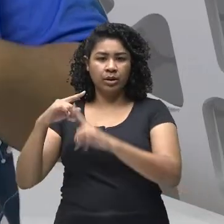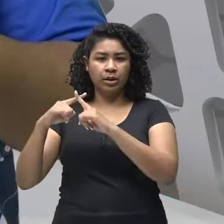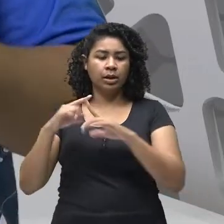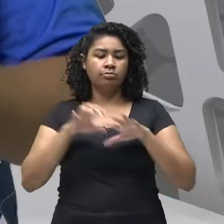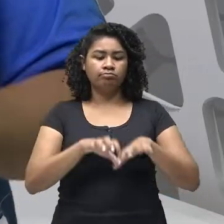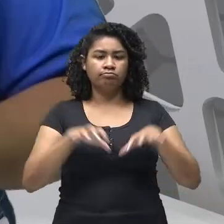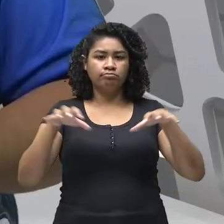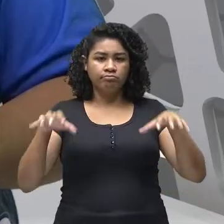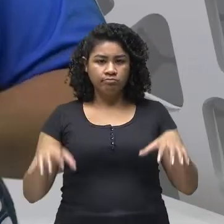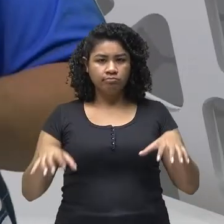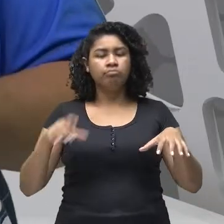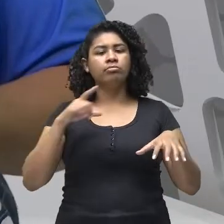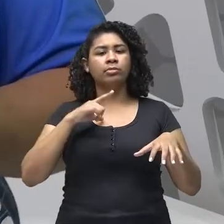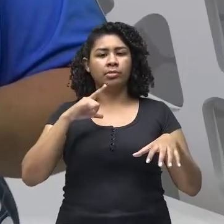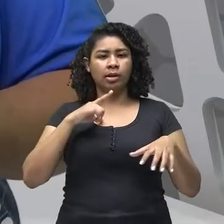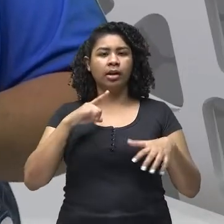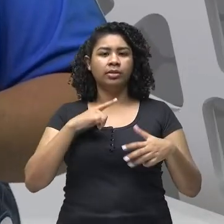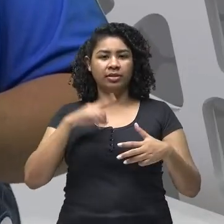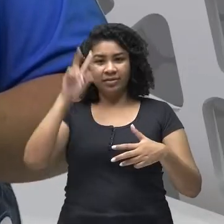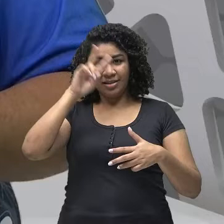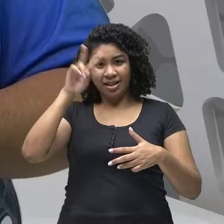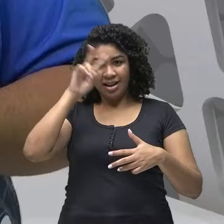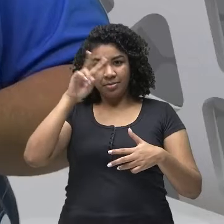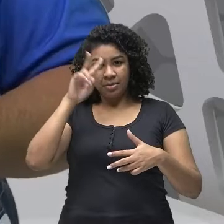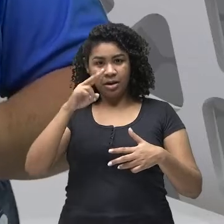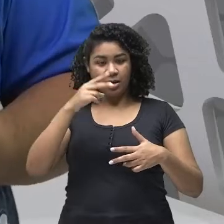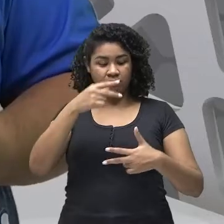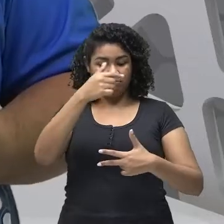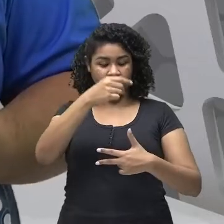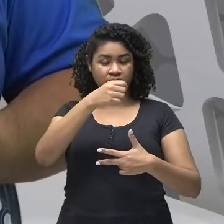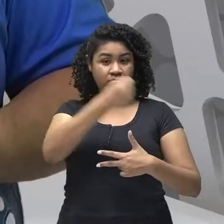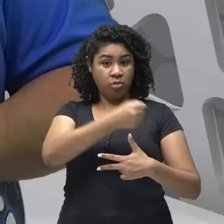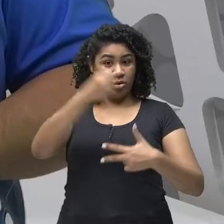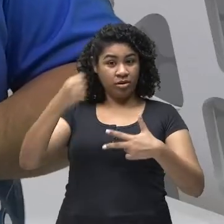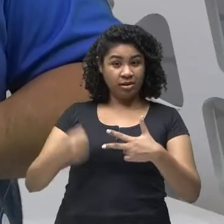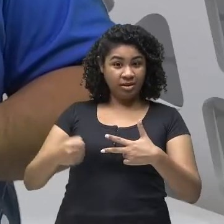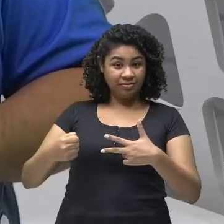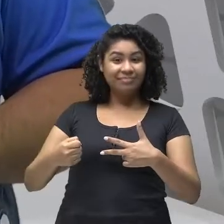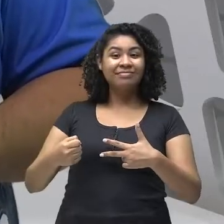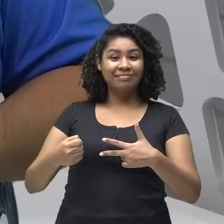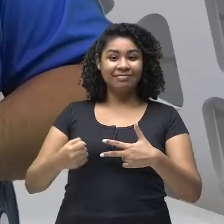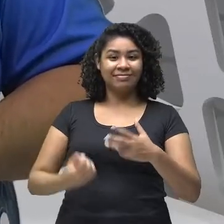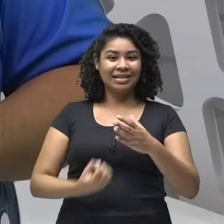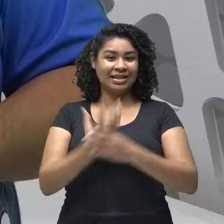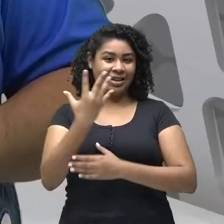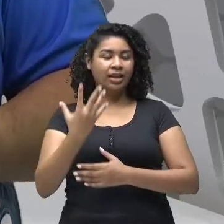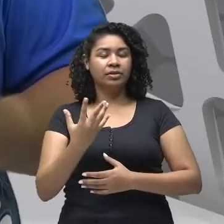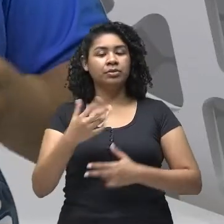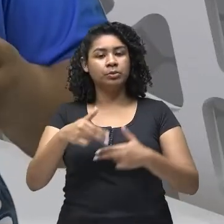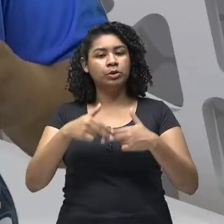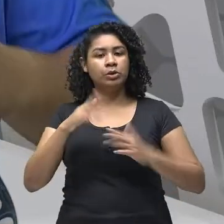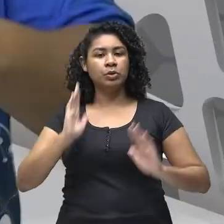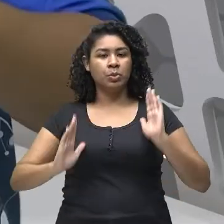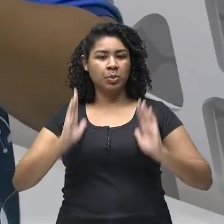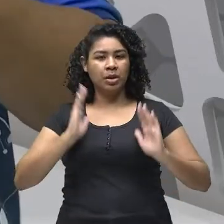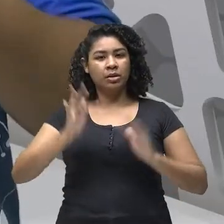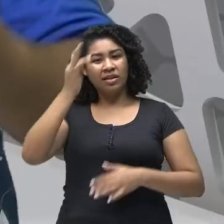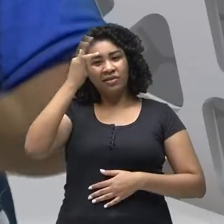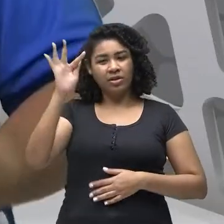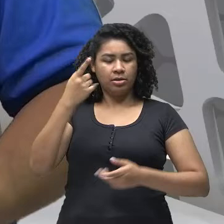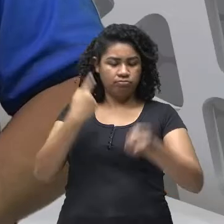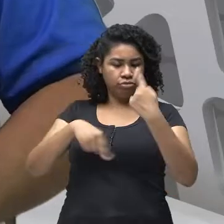surgimento dos 3 poderes, executivo, legislativo e judiciário, a partir principalmente da Revolução Francesa, né, que as ideias